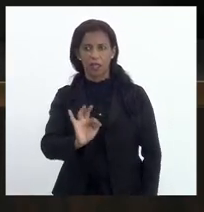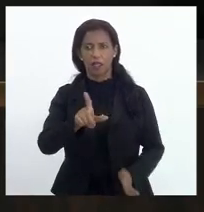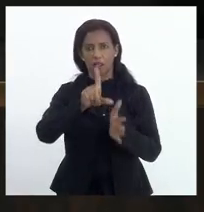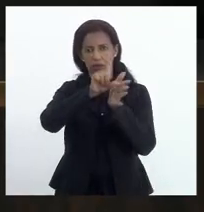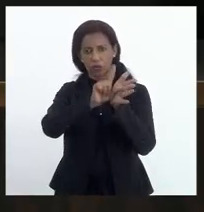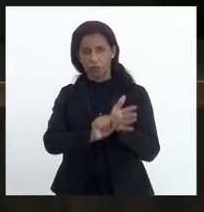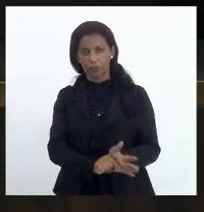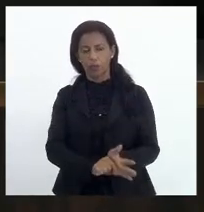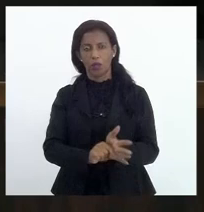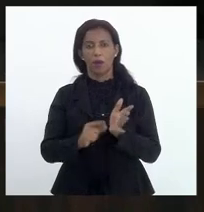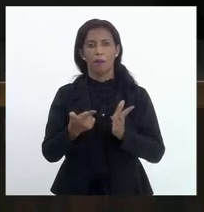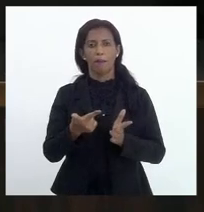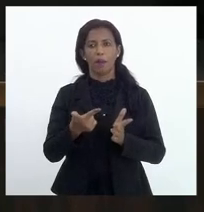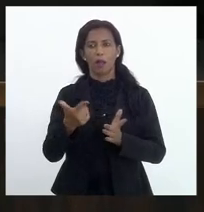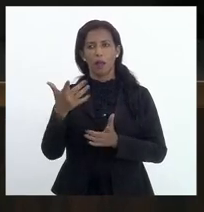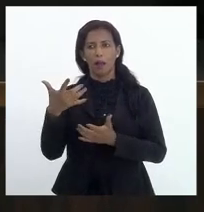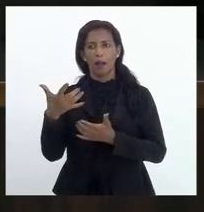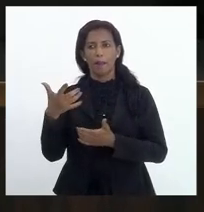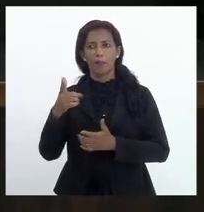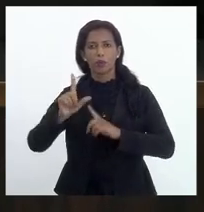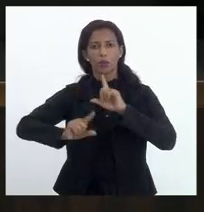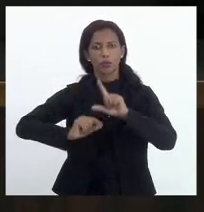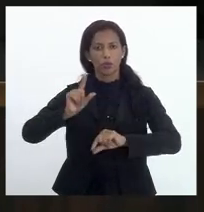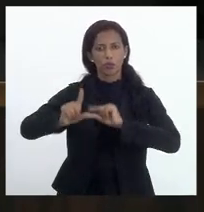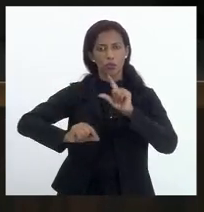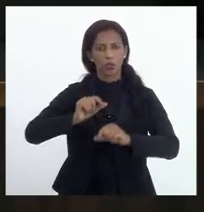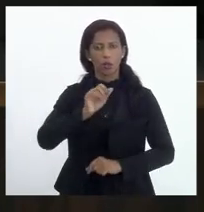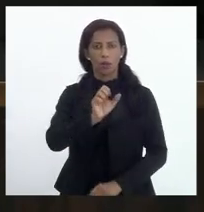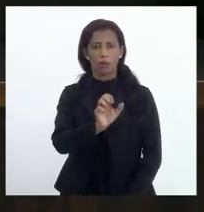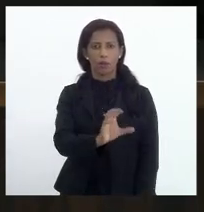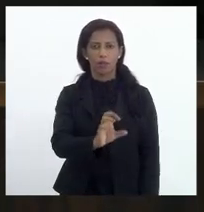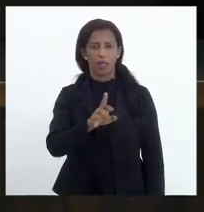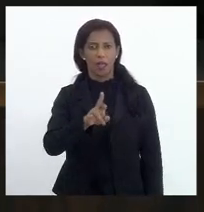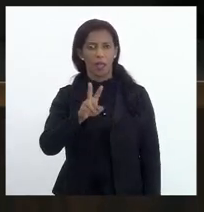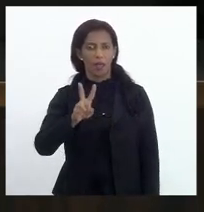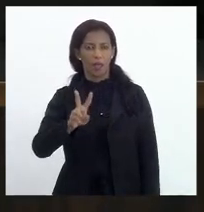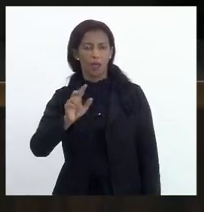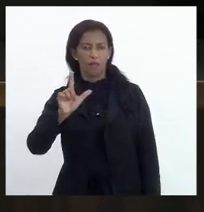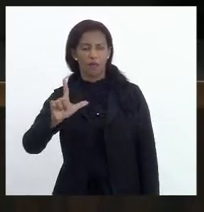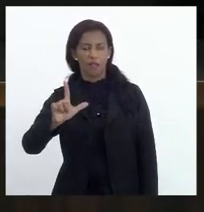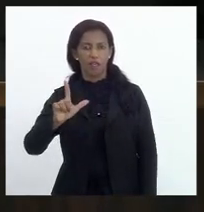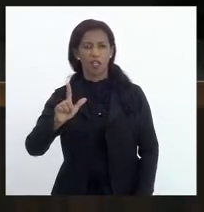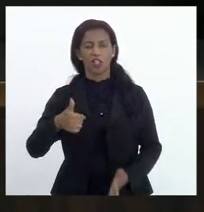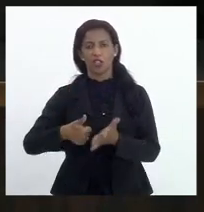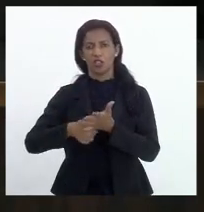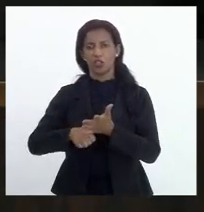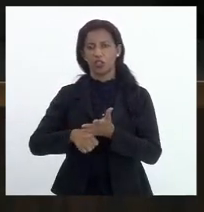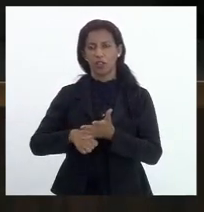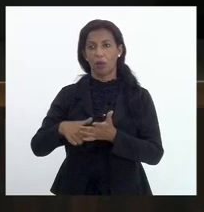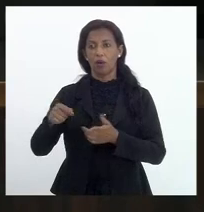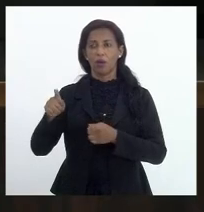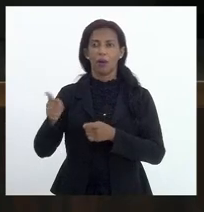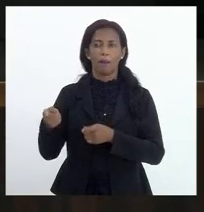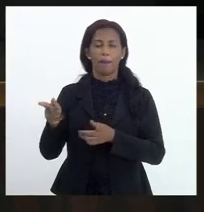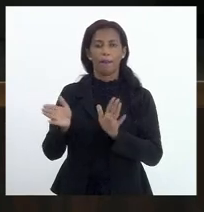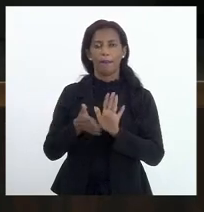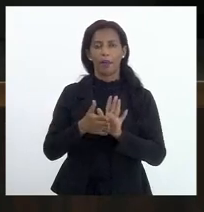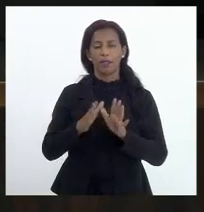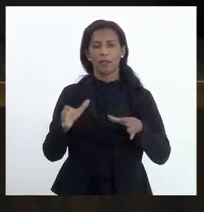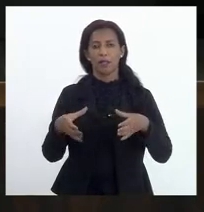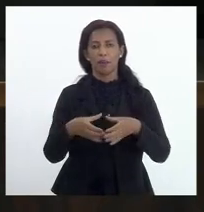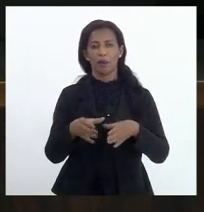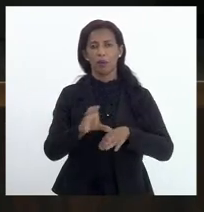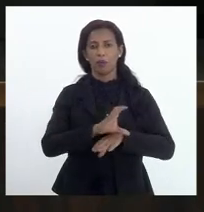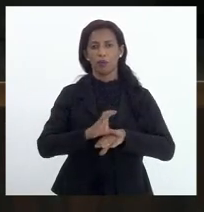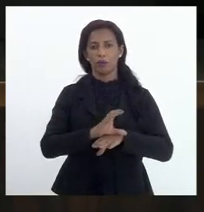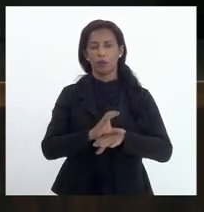veicular para os condutores que optarem pela utilização do CRLV digital. Pareceres da Comissão de Constituição e Justiça pela